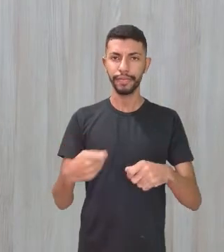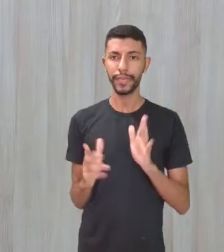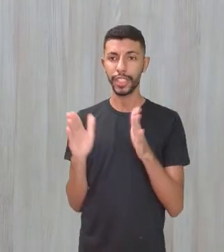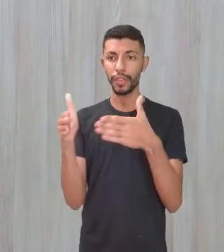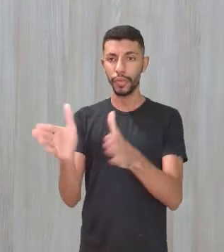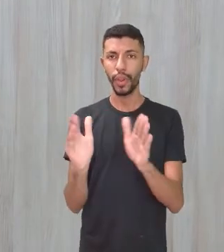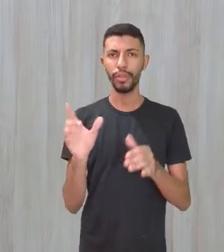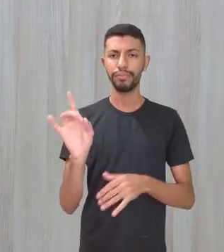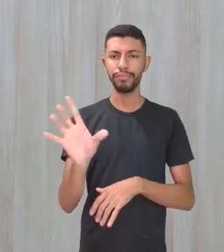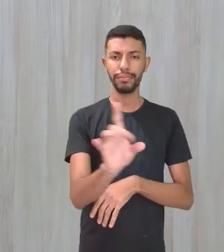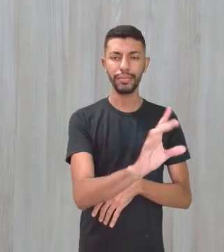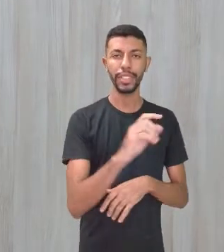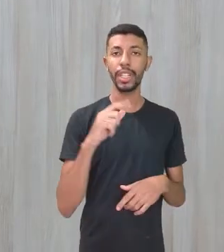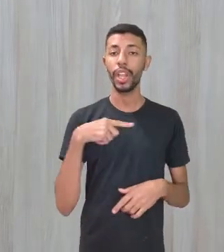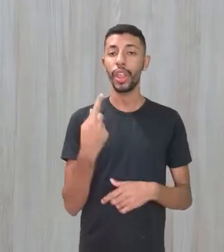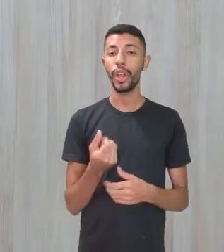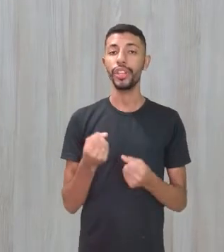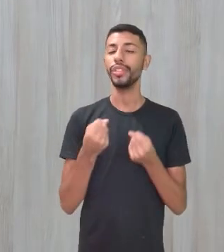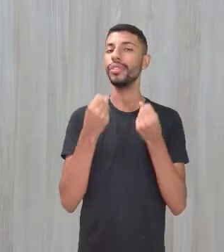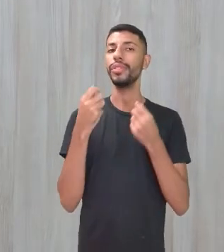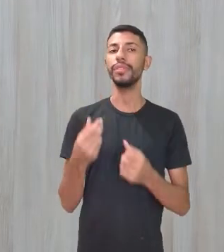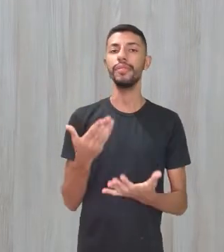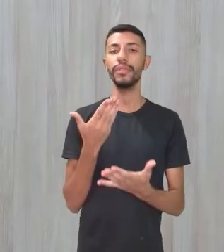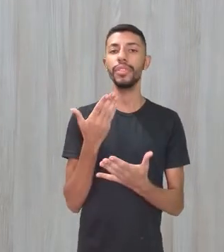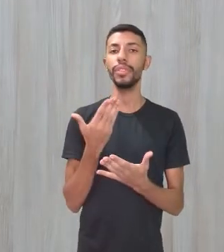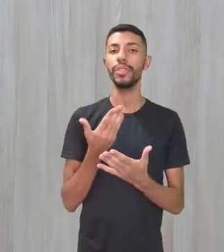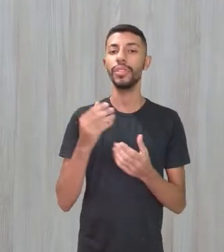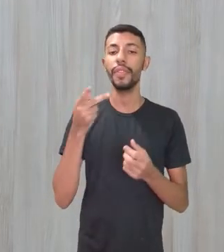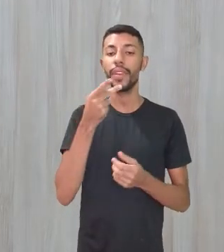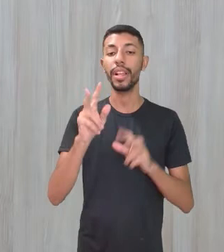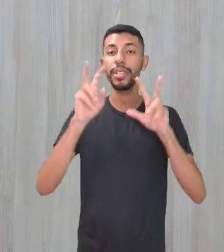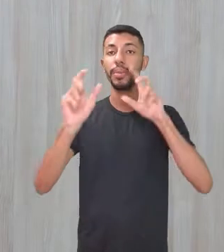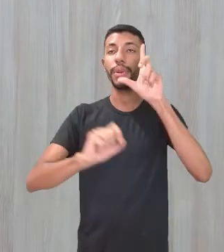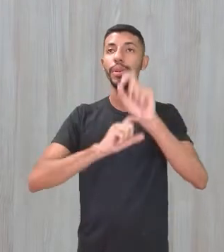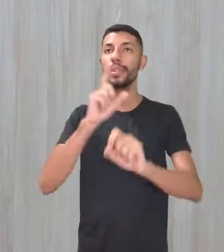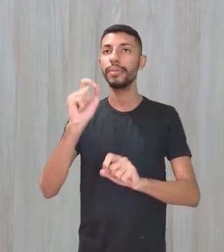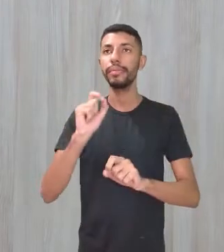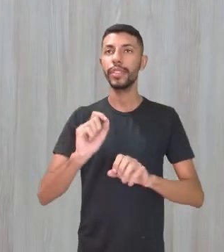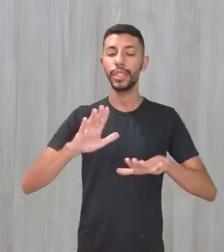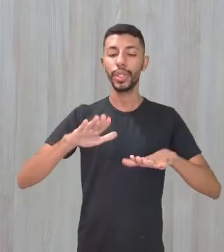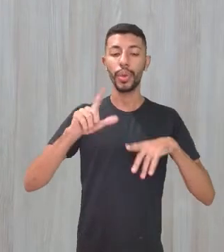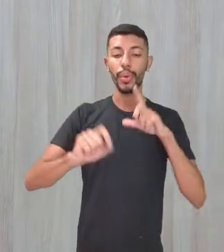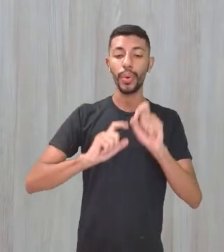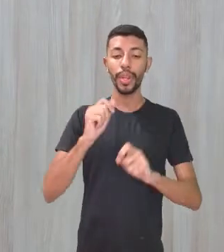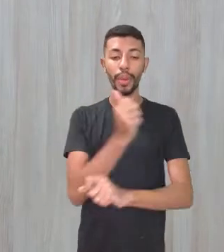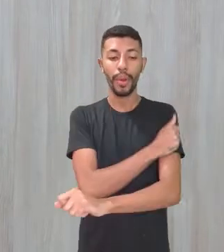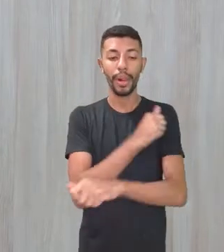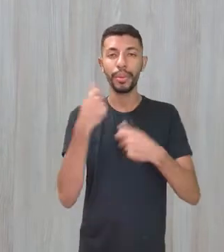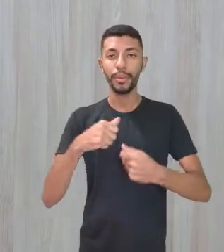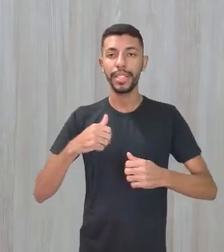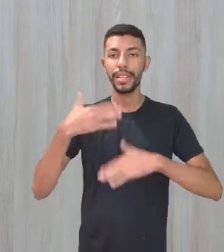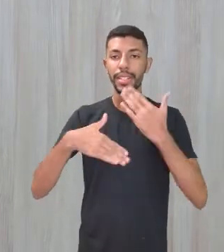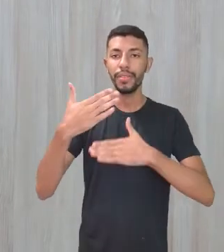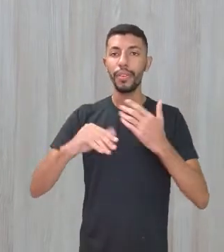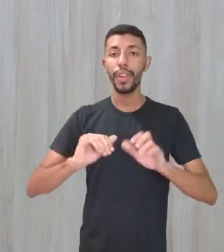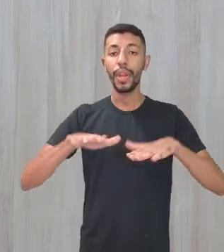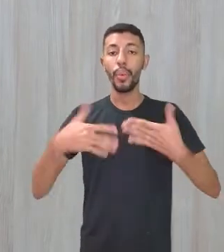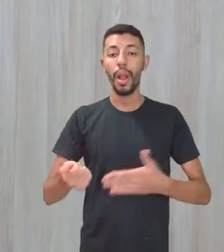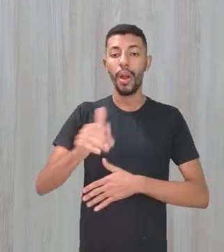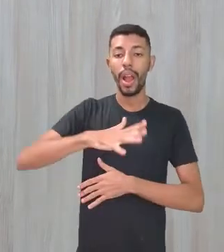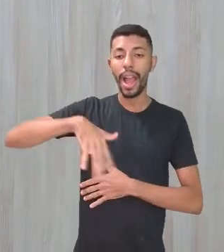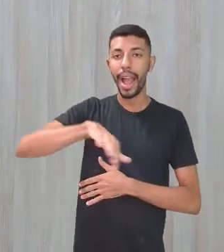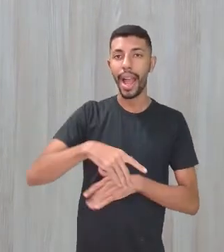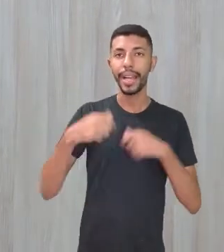estudante precisa, o que é que ele está precisando desenvolver, que área ele precisa ser atendido,